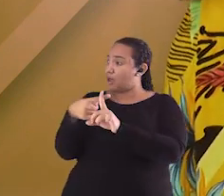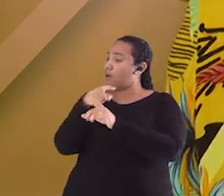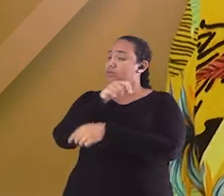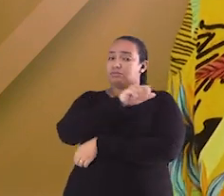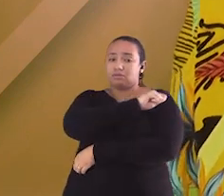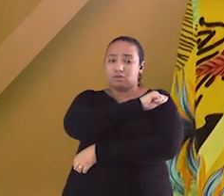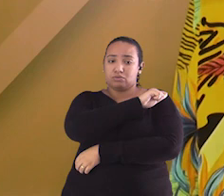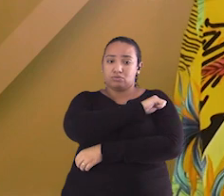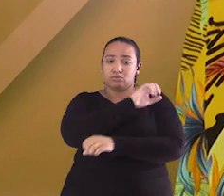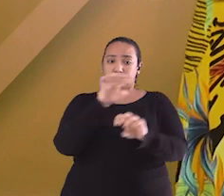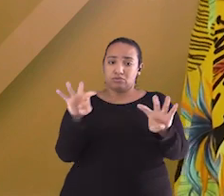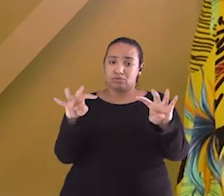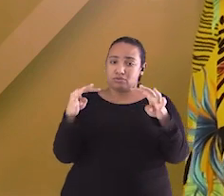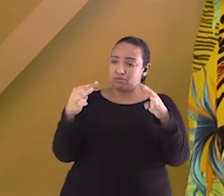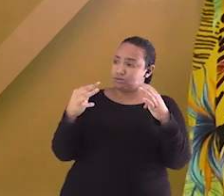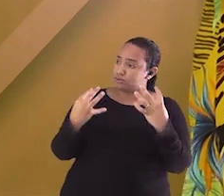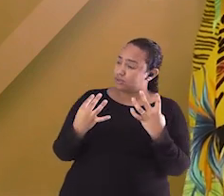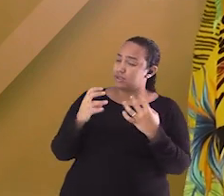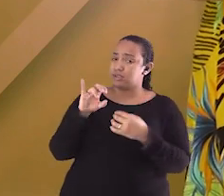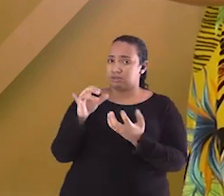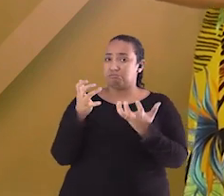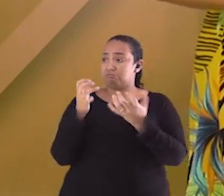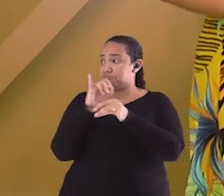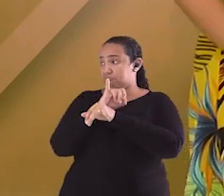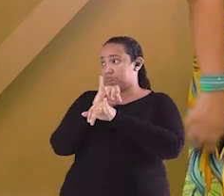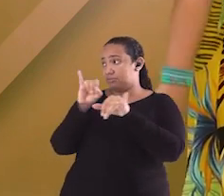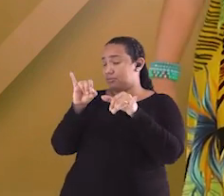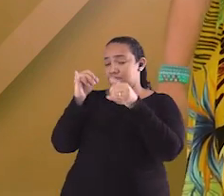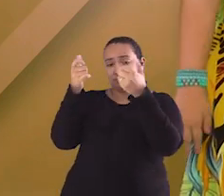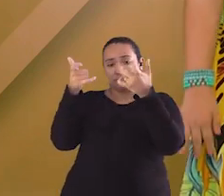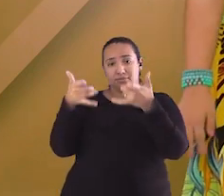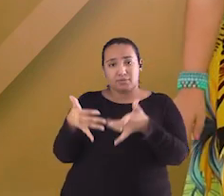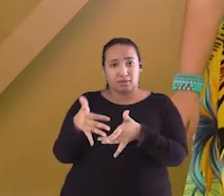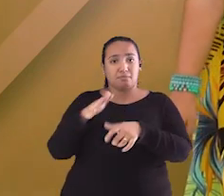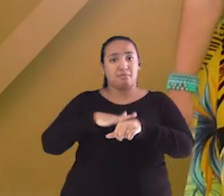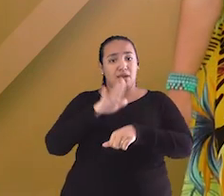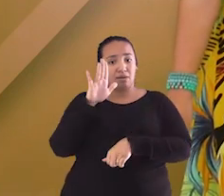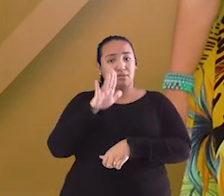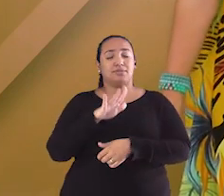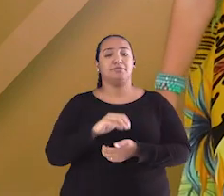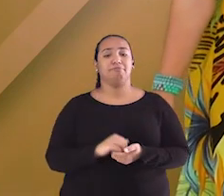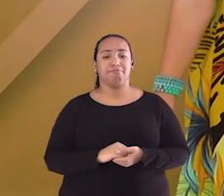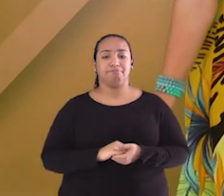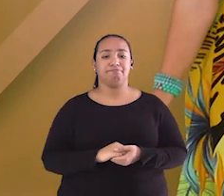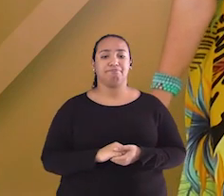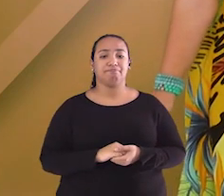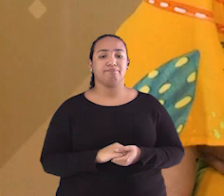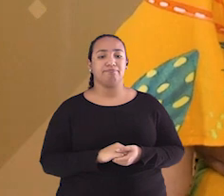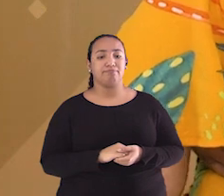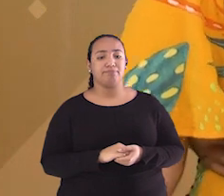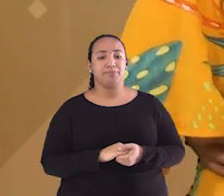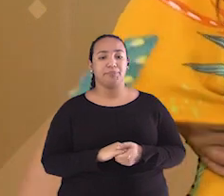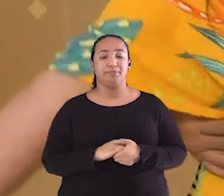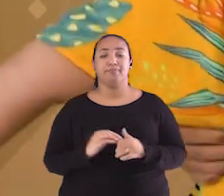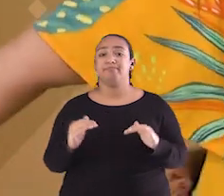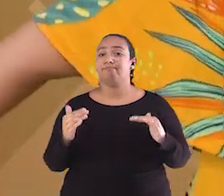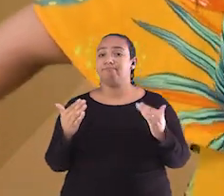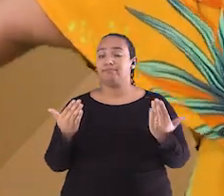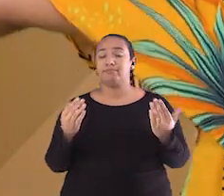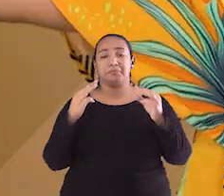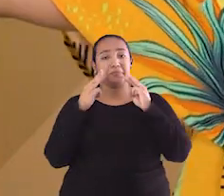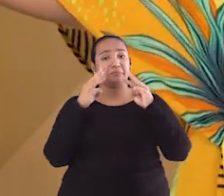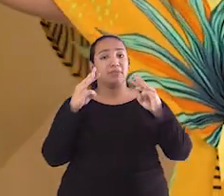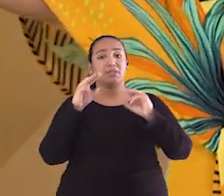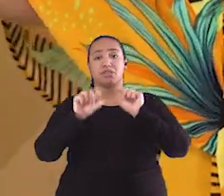estão nos acompanhando, se vocês quiserem passar mais alguma mensagem para eles que nos acompanham também. Então, a mensagem é